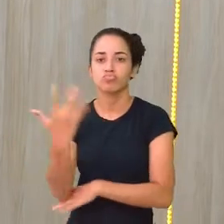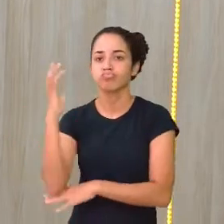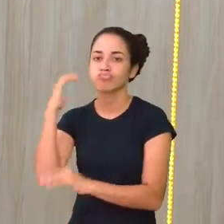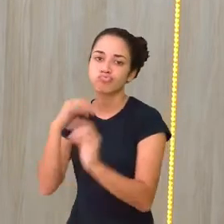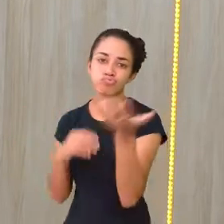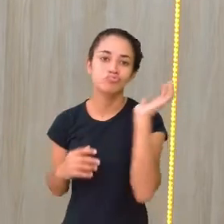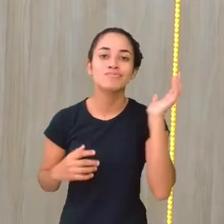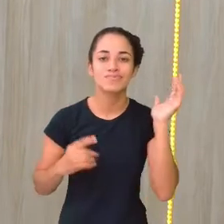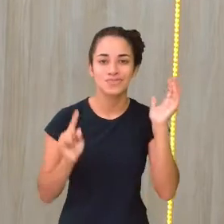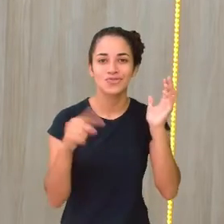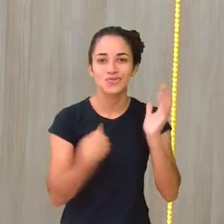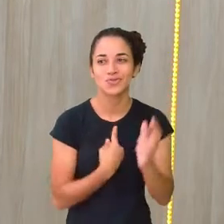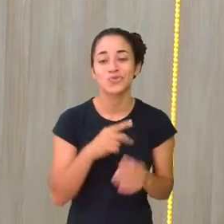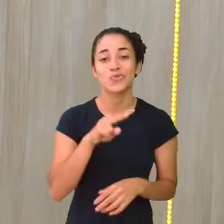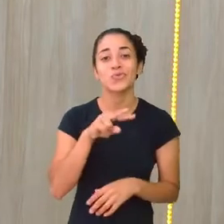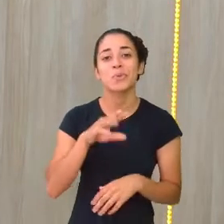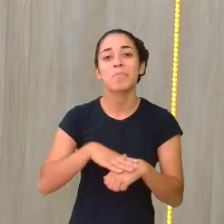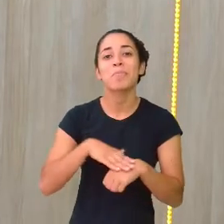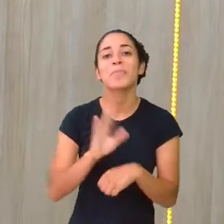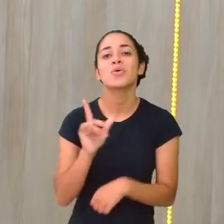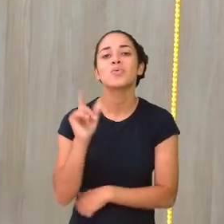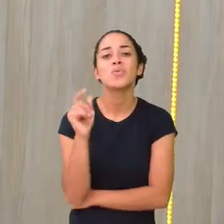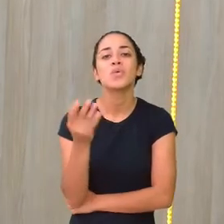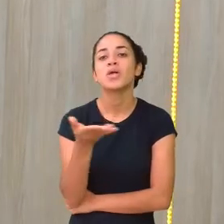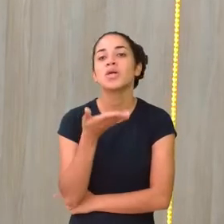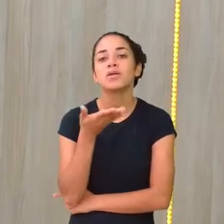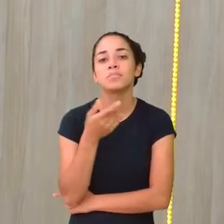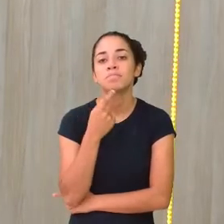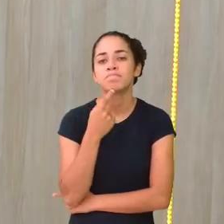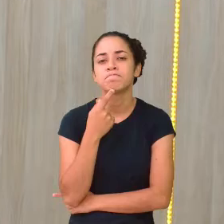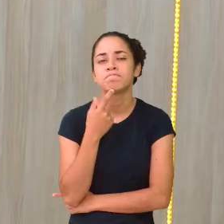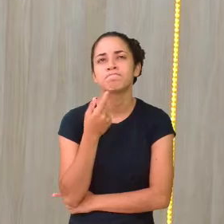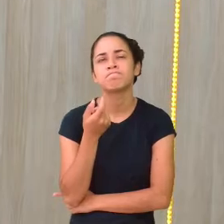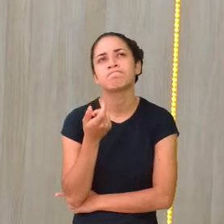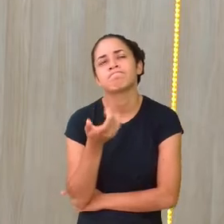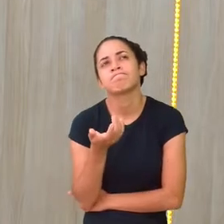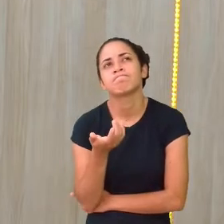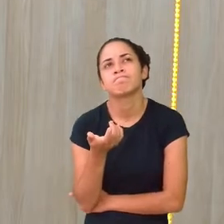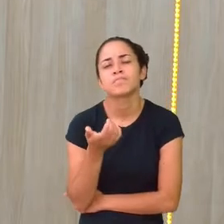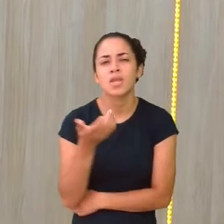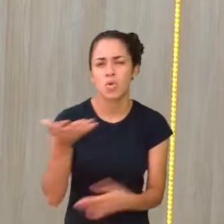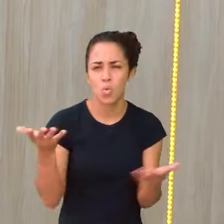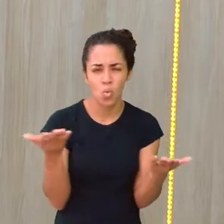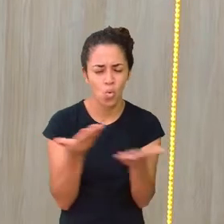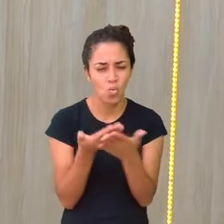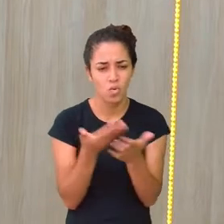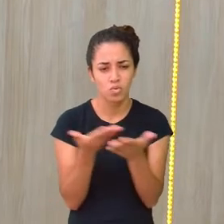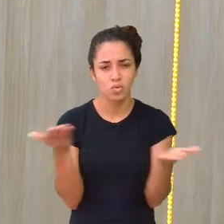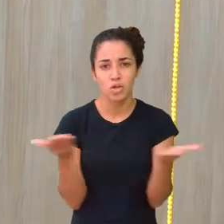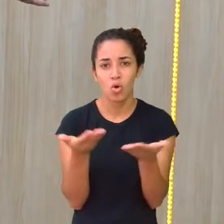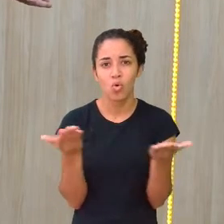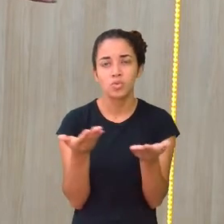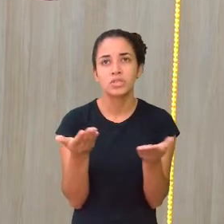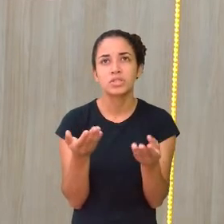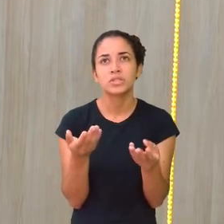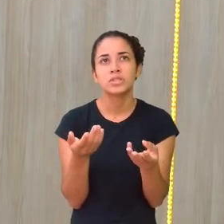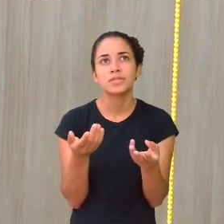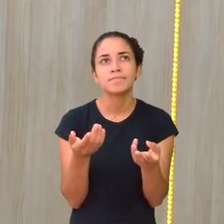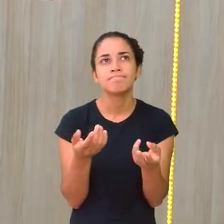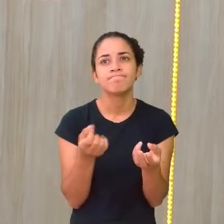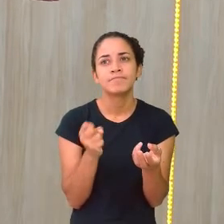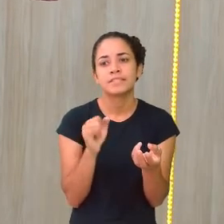Como a gente hoje está bem, mas o que seria essa aula nossa hoje aqui se não existisse